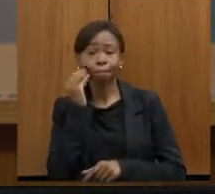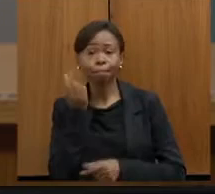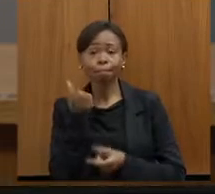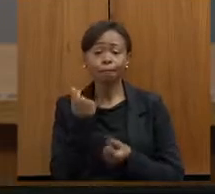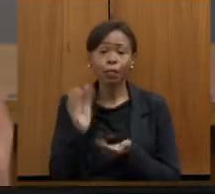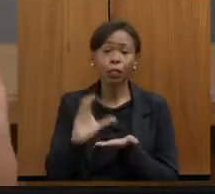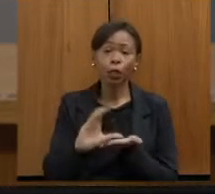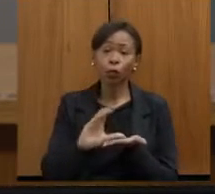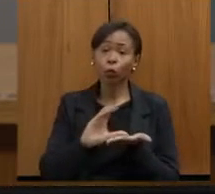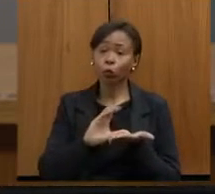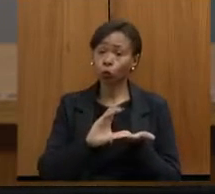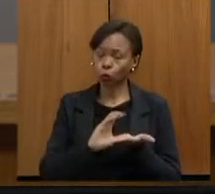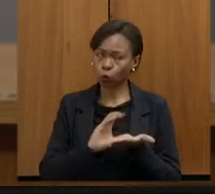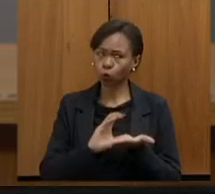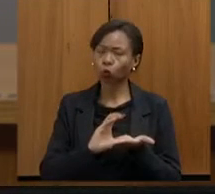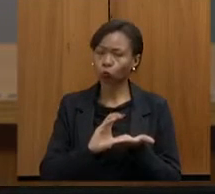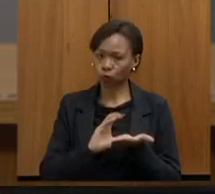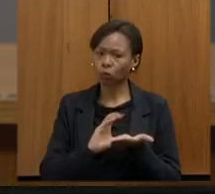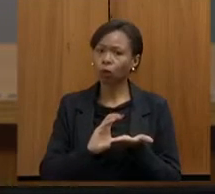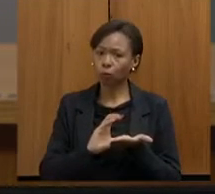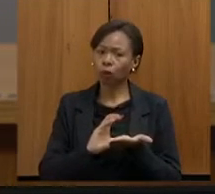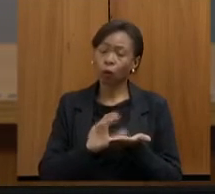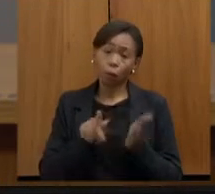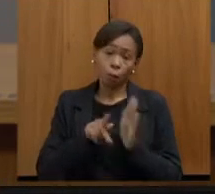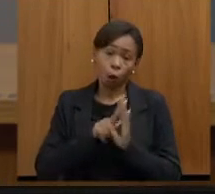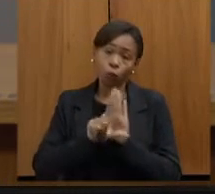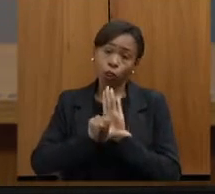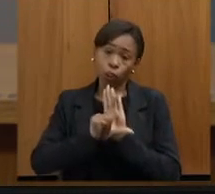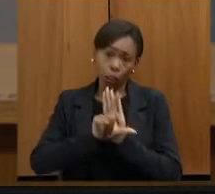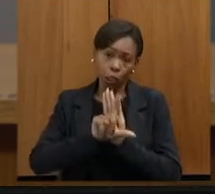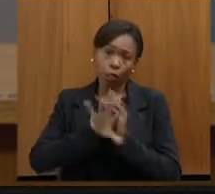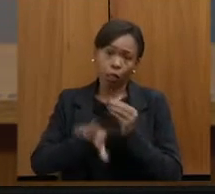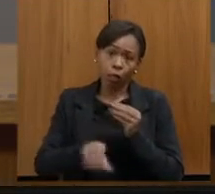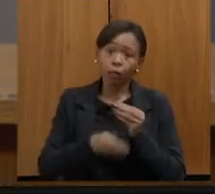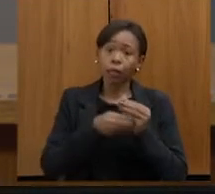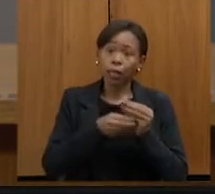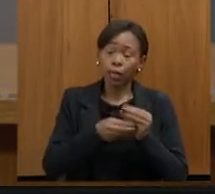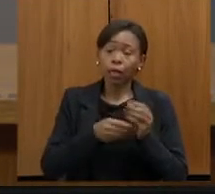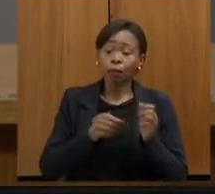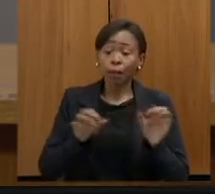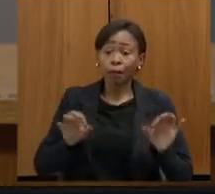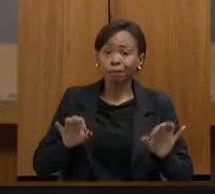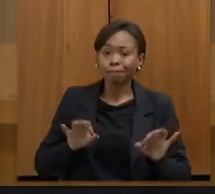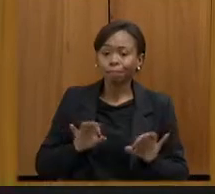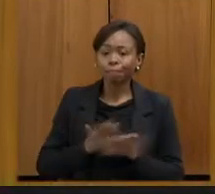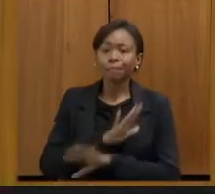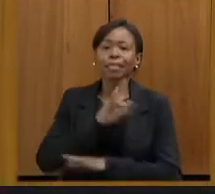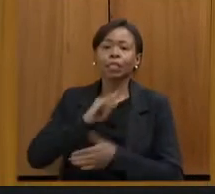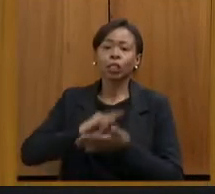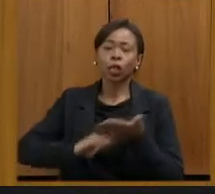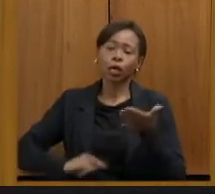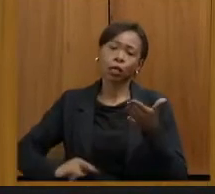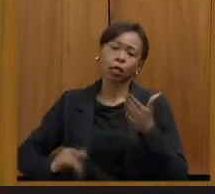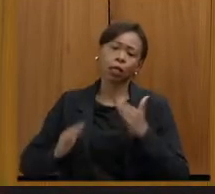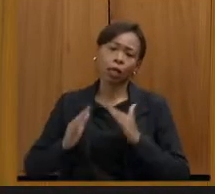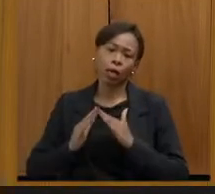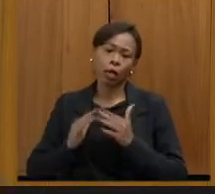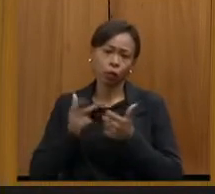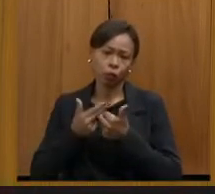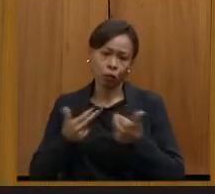prontos para receber recursos de emenda para a execução da regularização fundiária. Então, aí é um processo também de